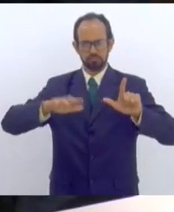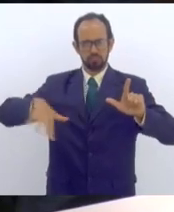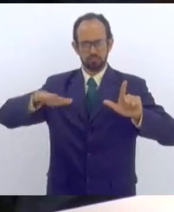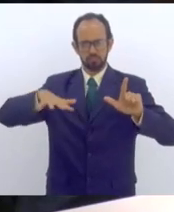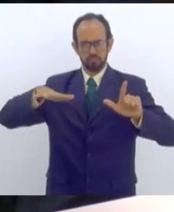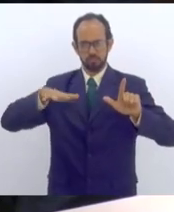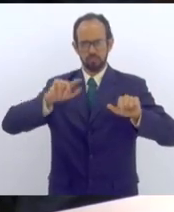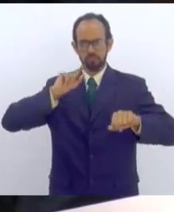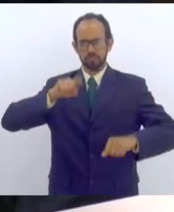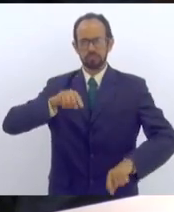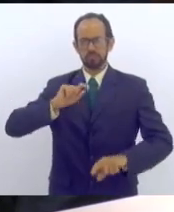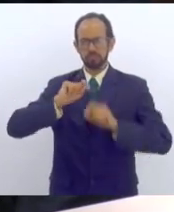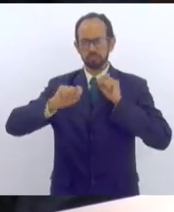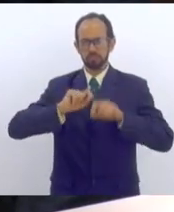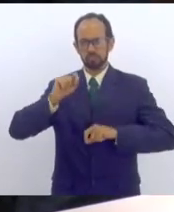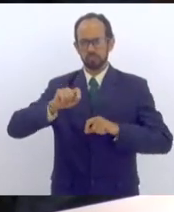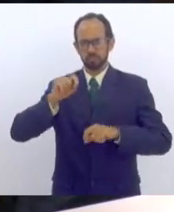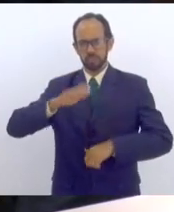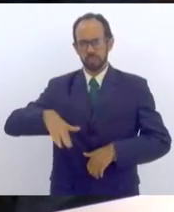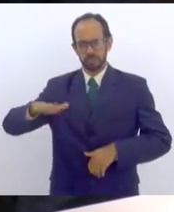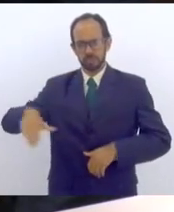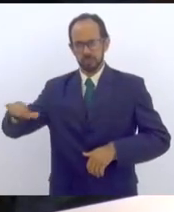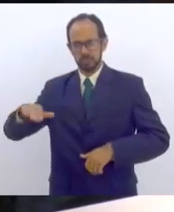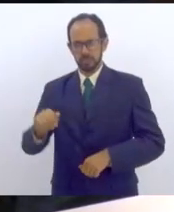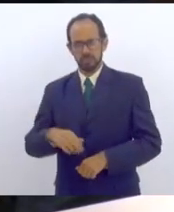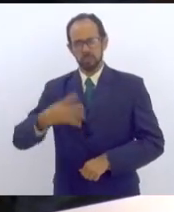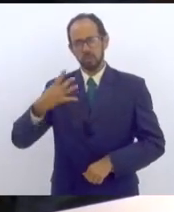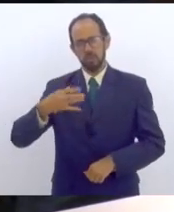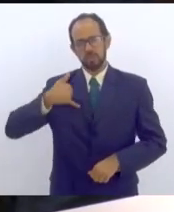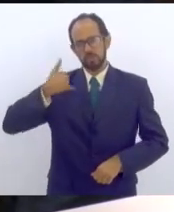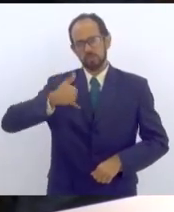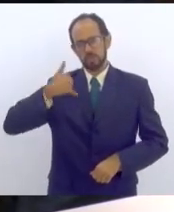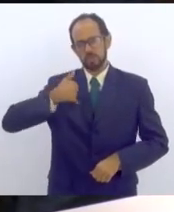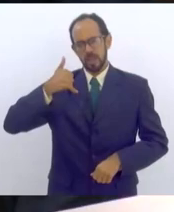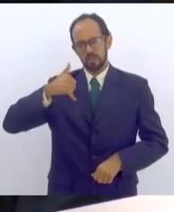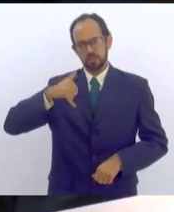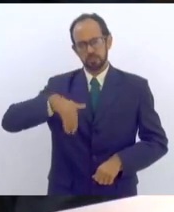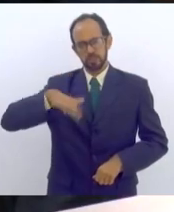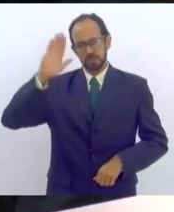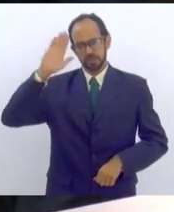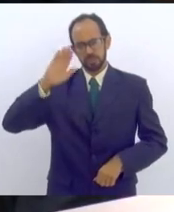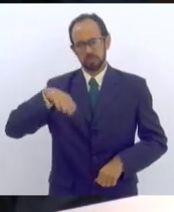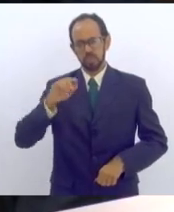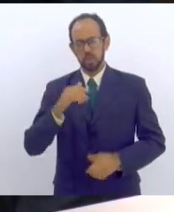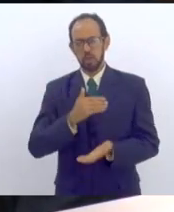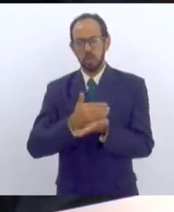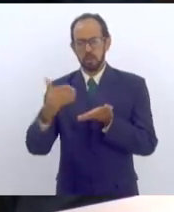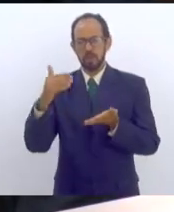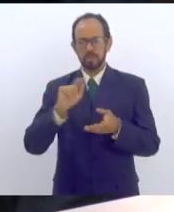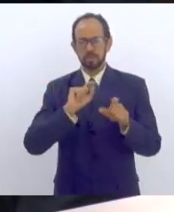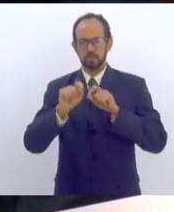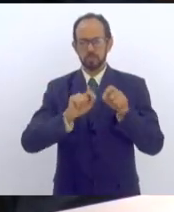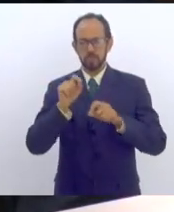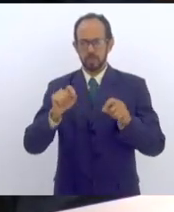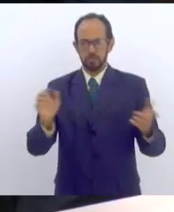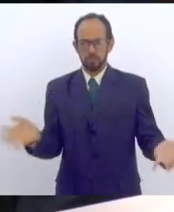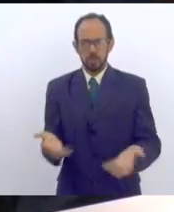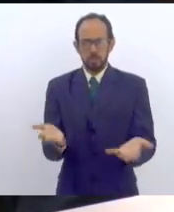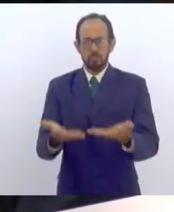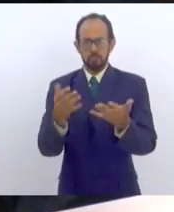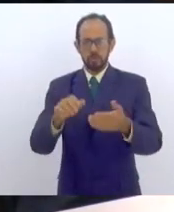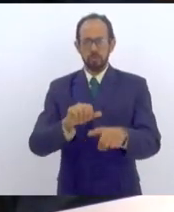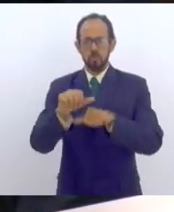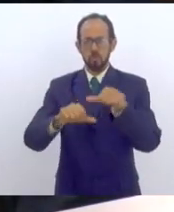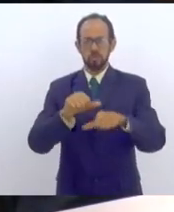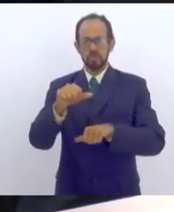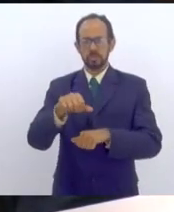que as crianças, já a partir de 4 anos de idade, já estão promovendo a mudança de